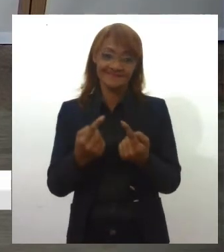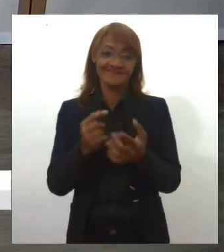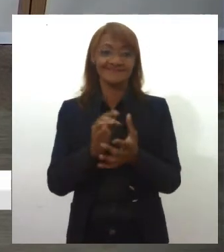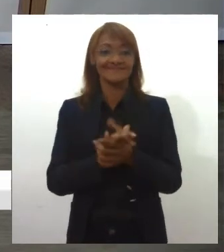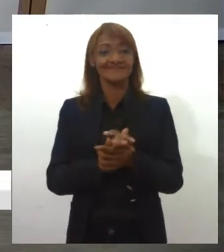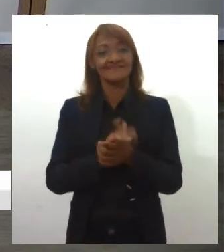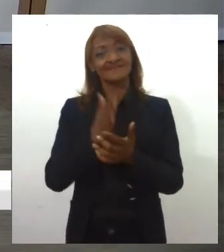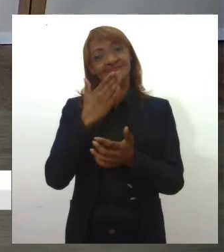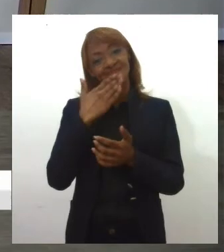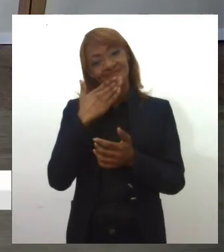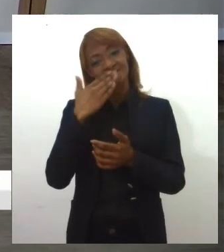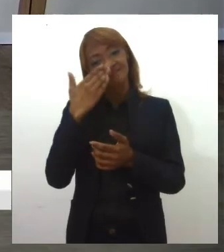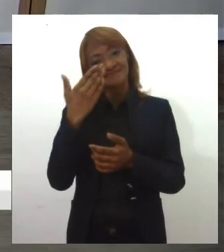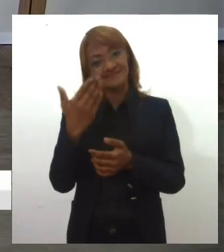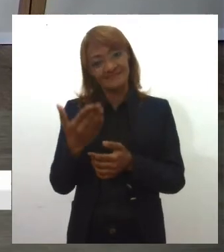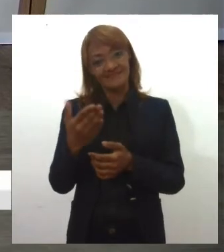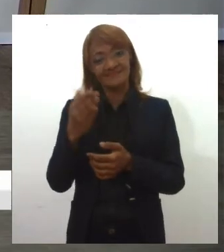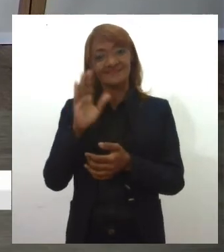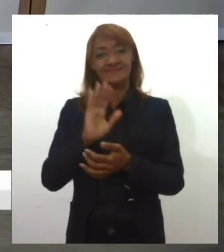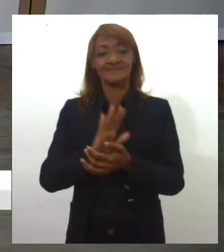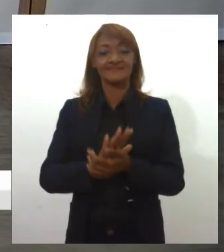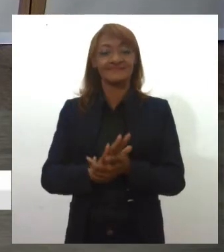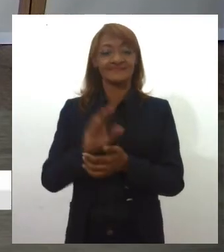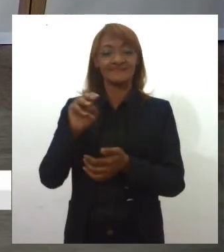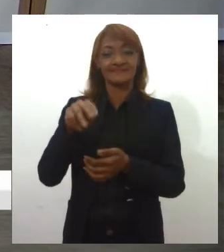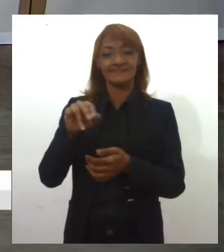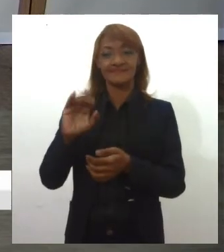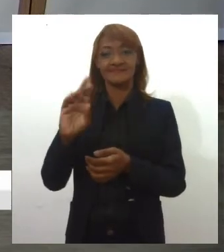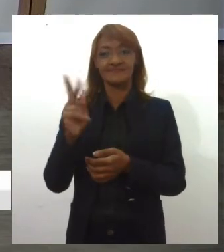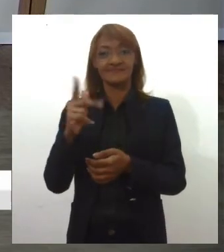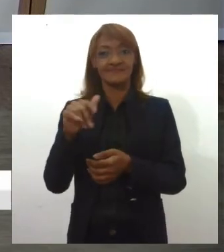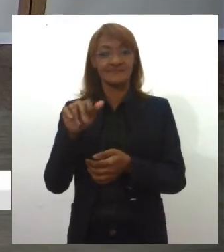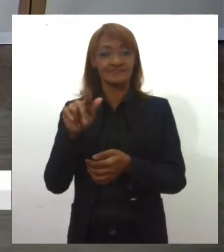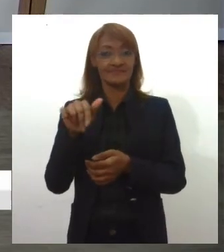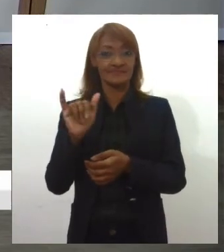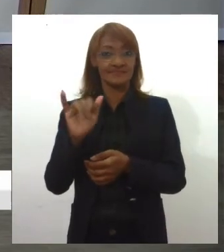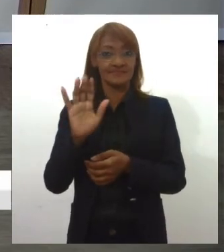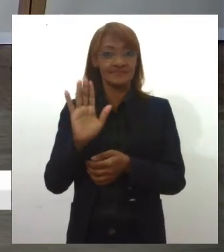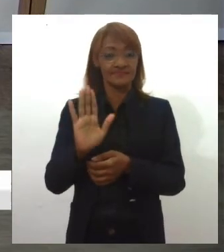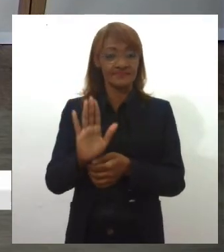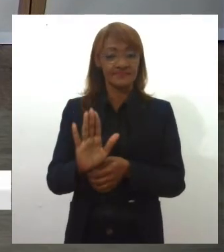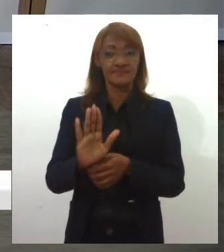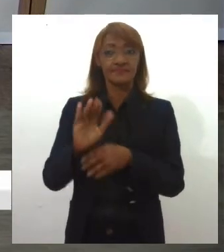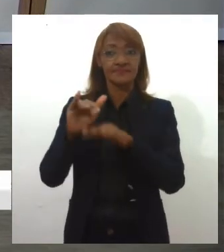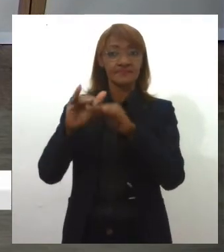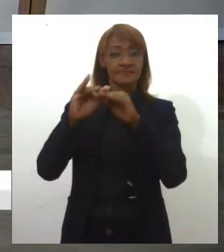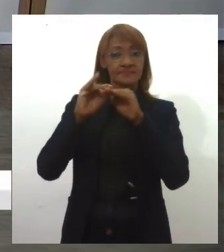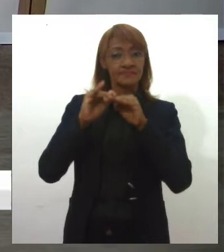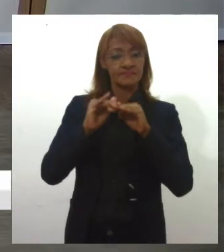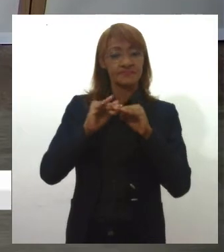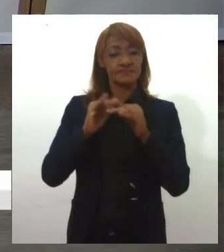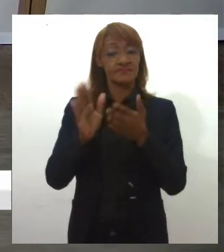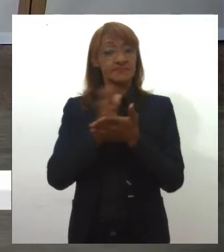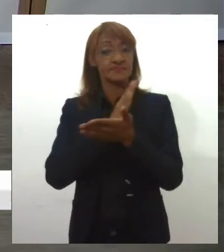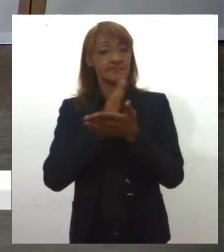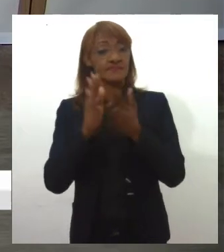pedir a Micheline que diga para a gente, caso alguma família, né, ou até